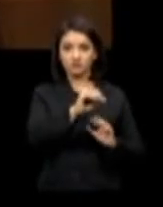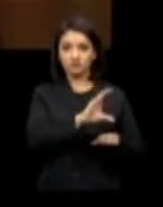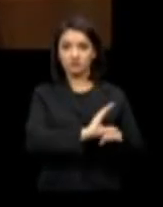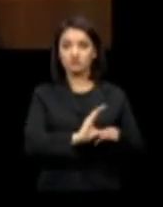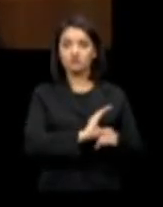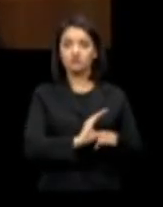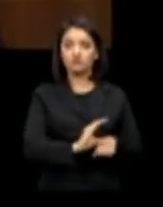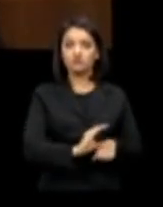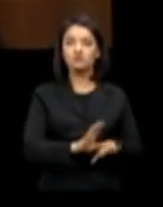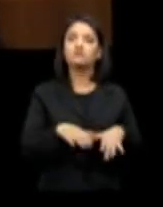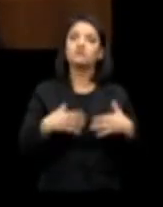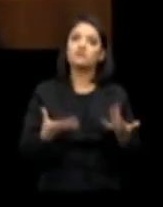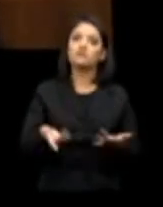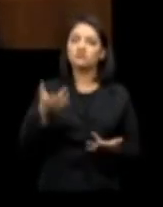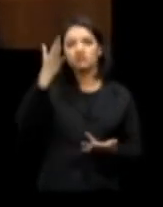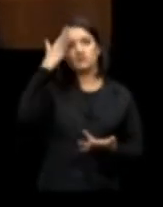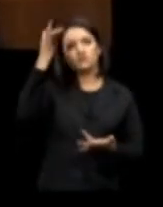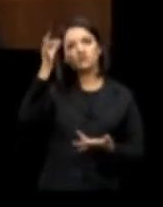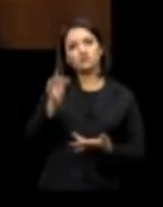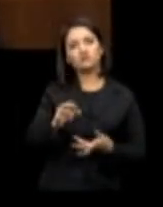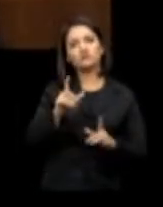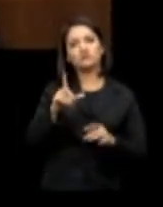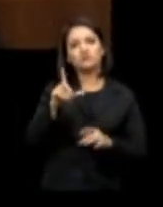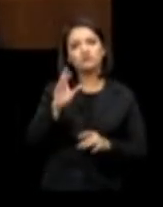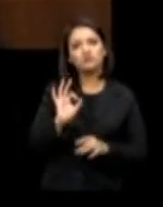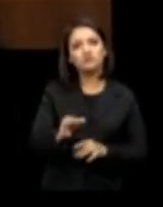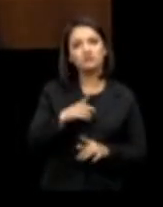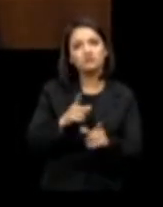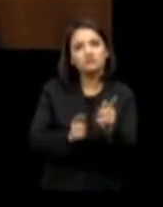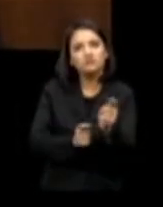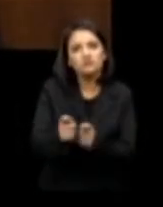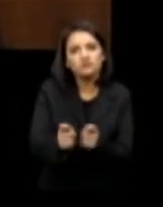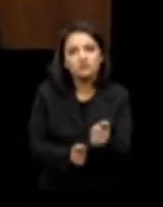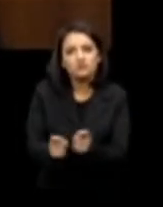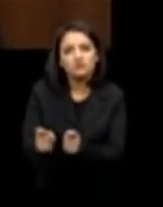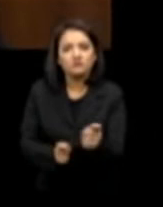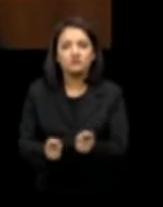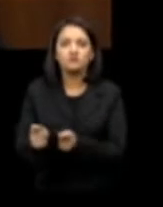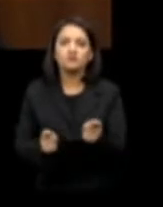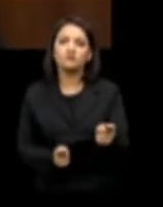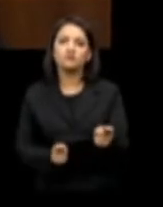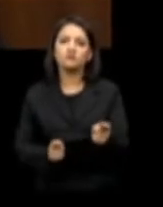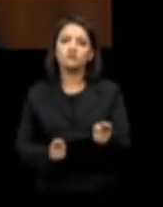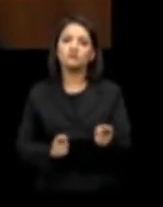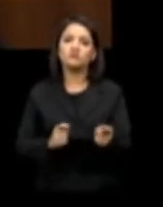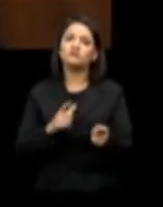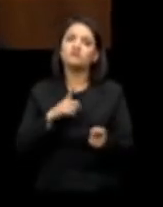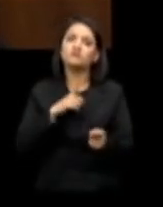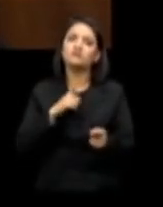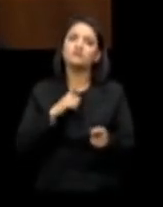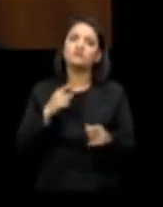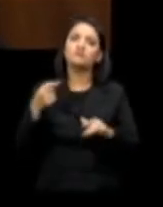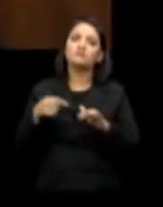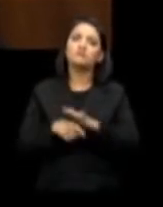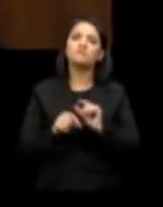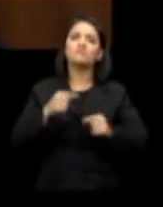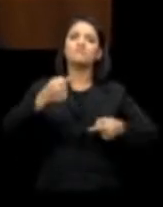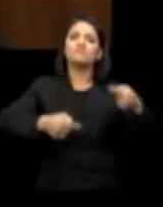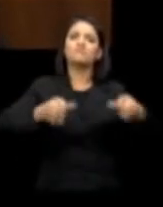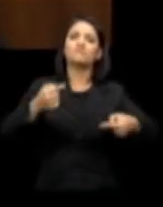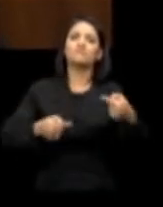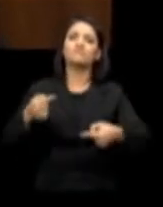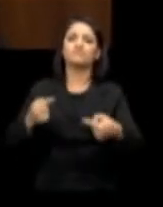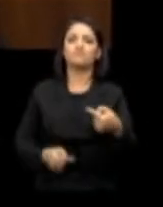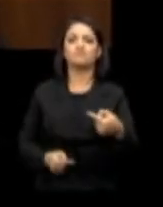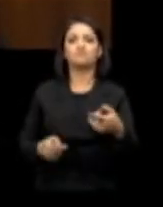A adequada compreensão do parâmetro de controle invocado, no entanto, perpassa o aprofundamento do inevitável debate